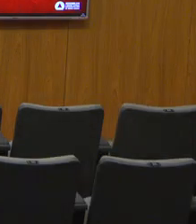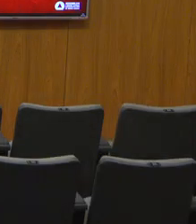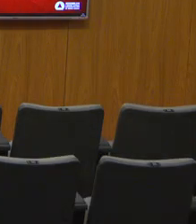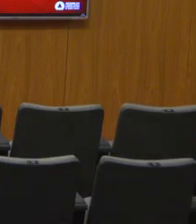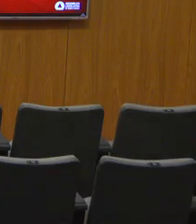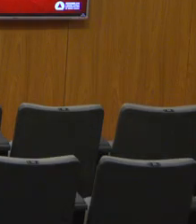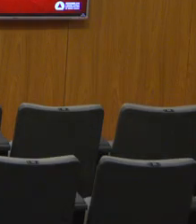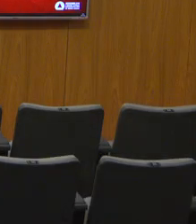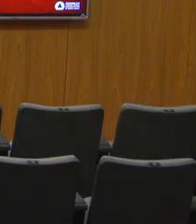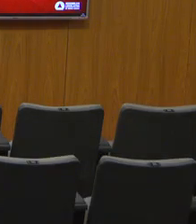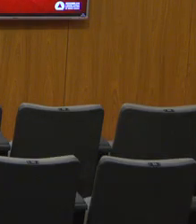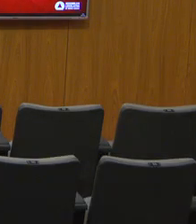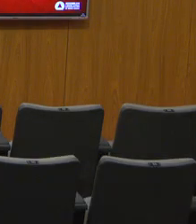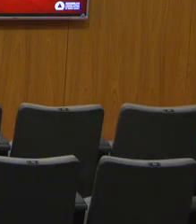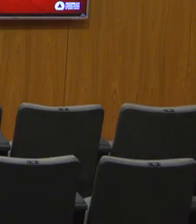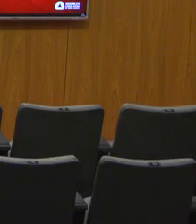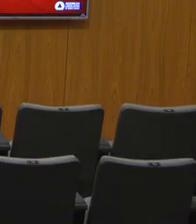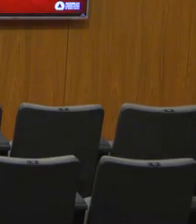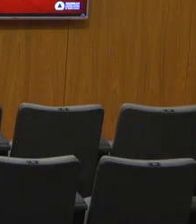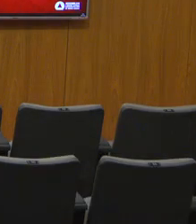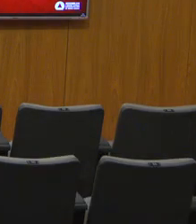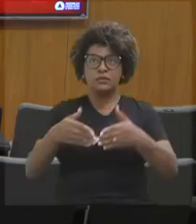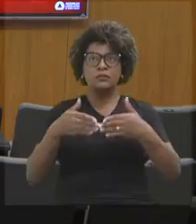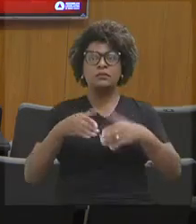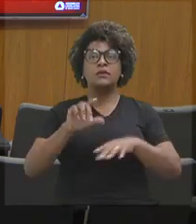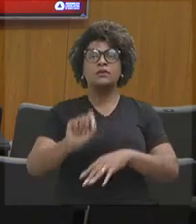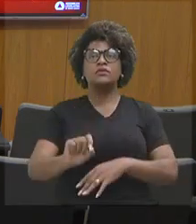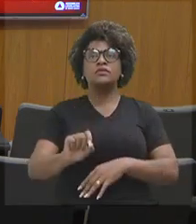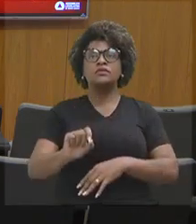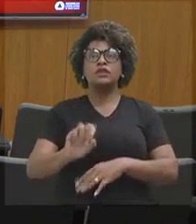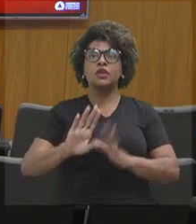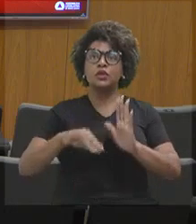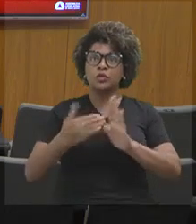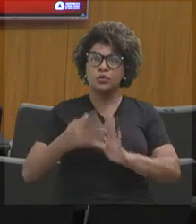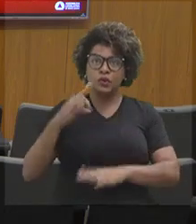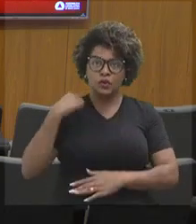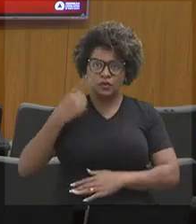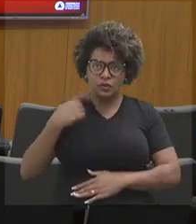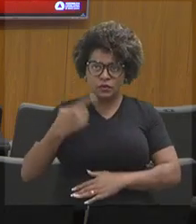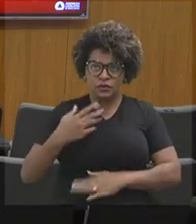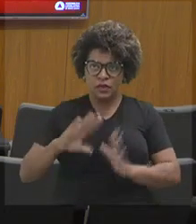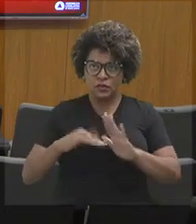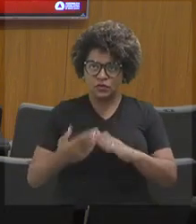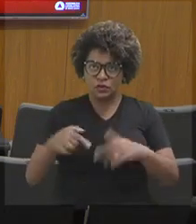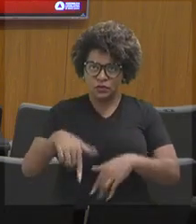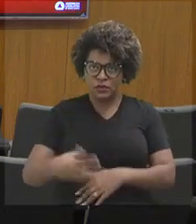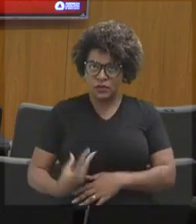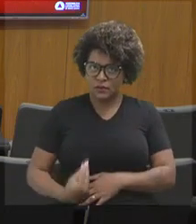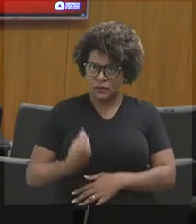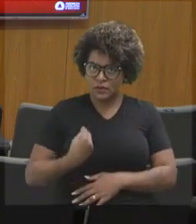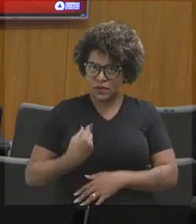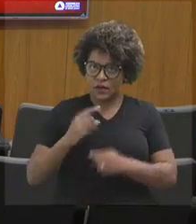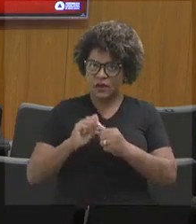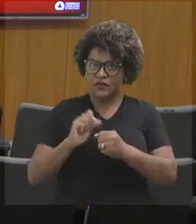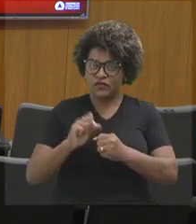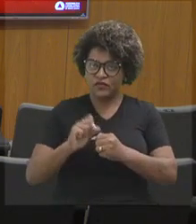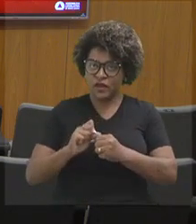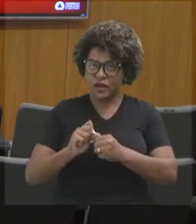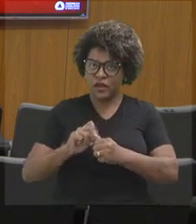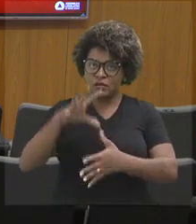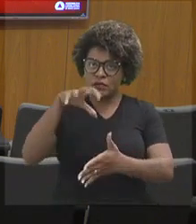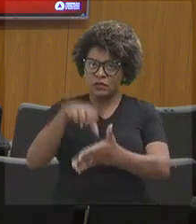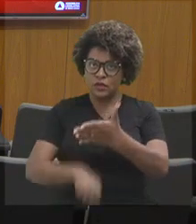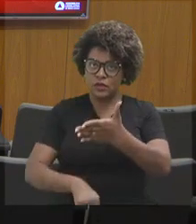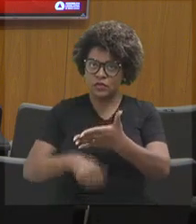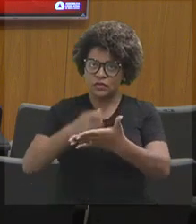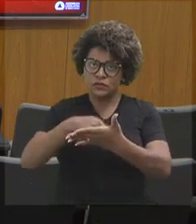A presidência solicita que as senhoras deputadas e os senhores deputados façam o registro biométrico no terminal.